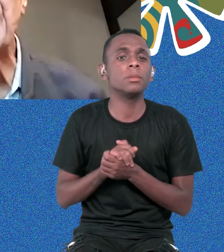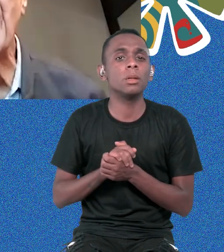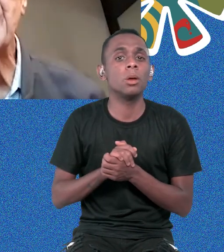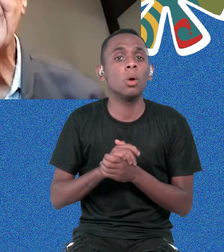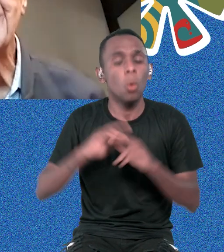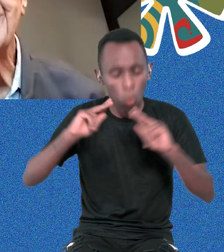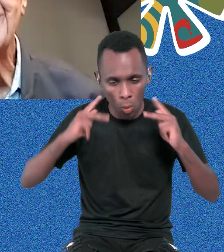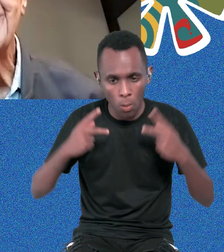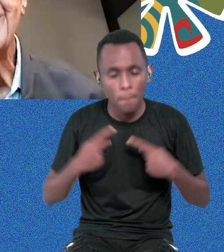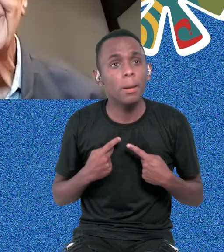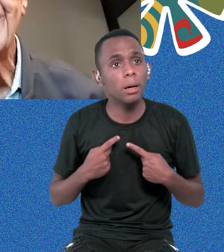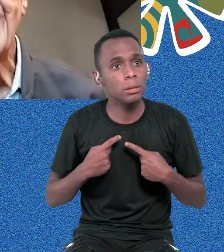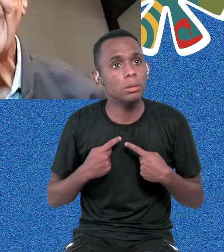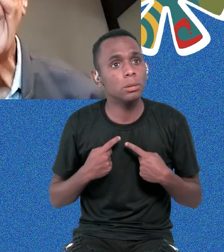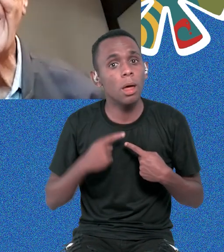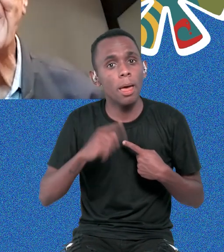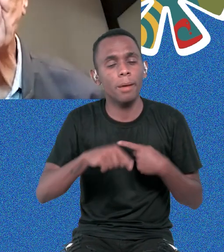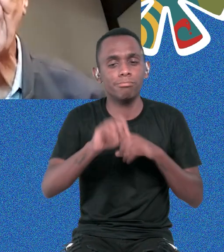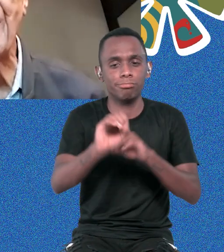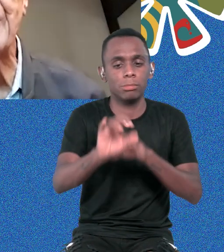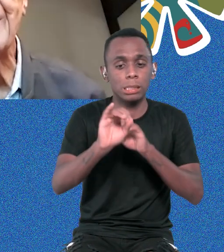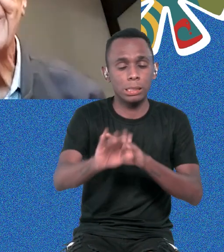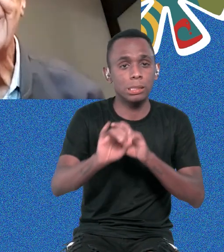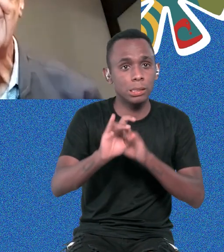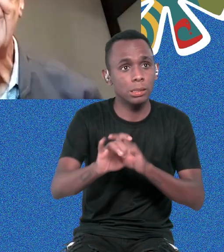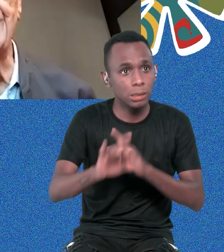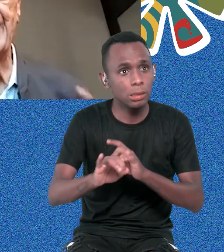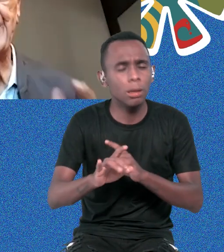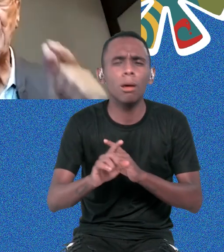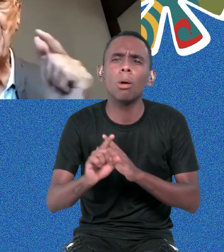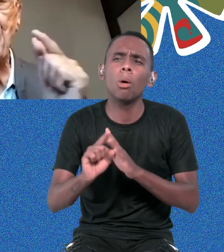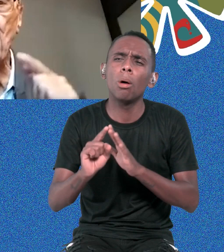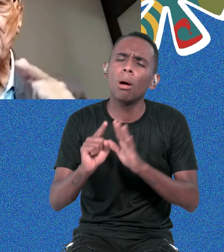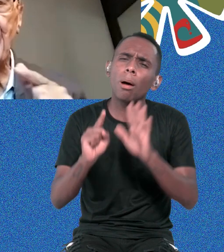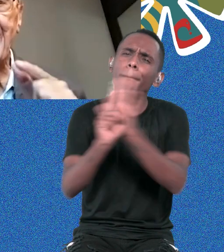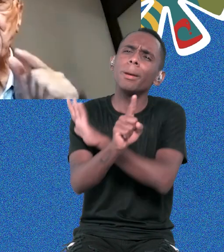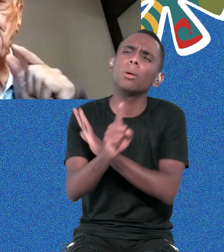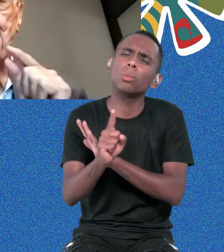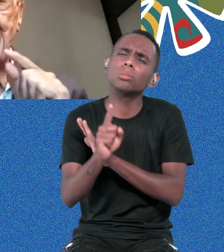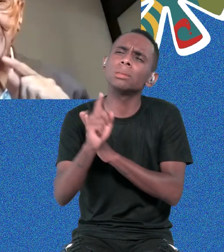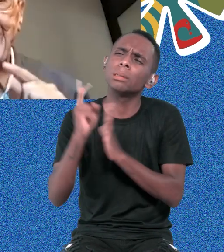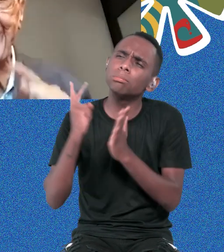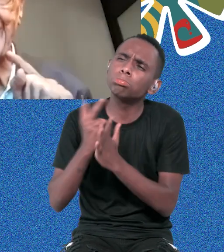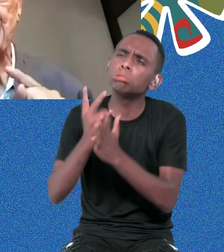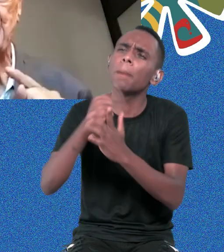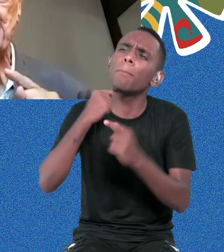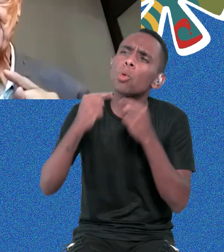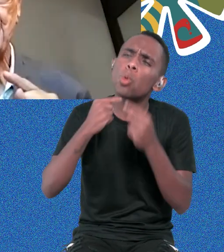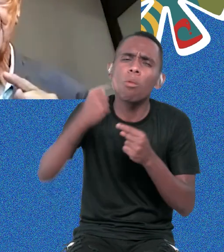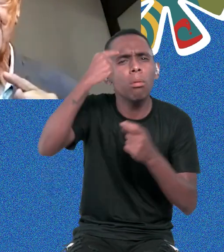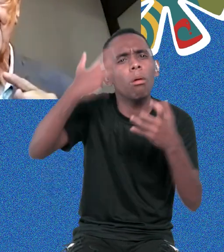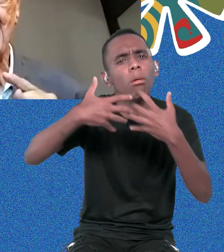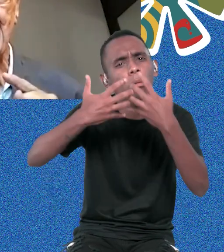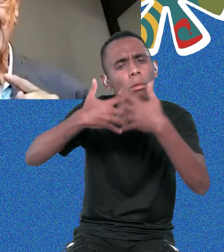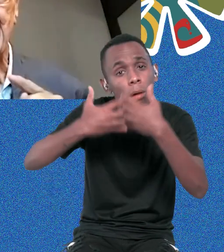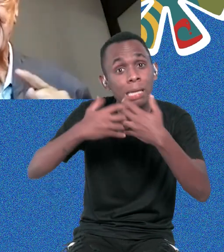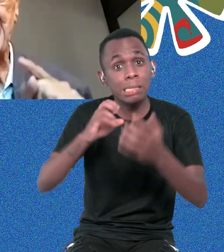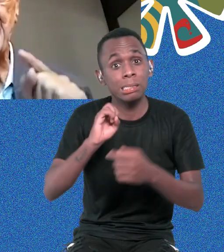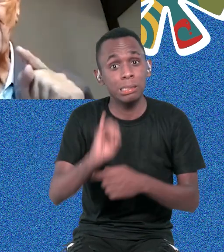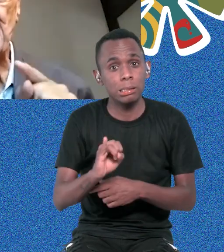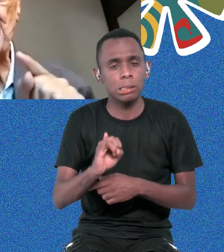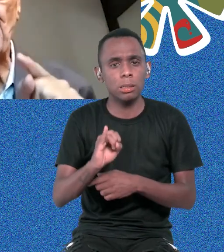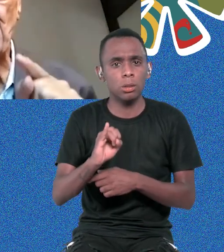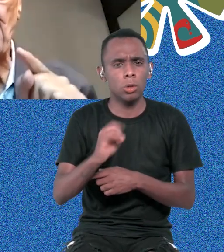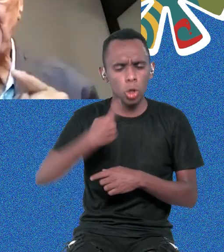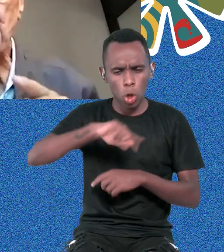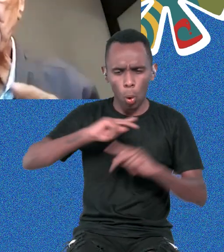é viável? É educável? Essa é uma pergunta que nos persegue. Se